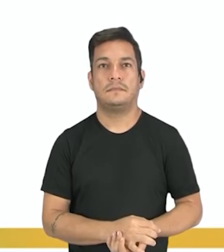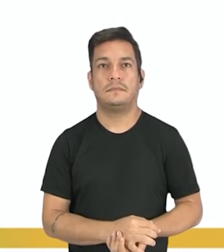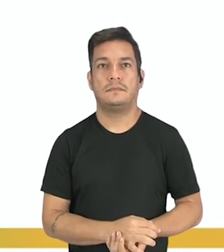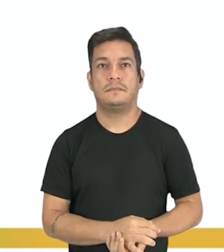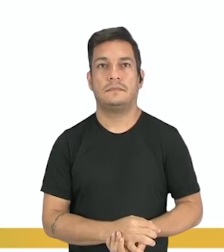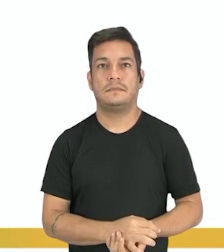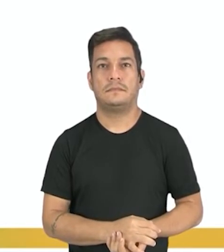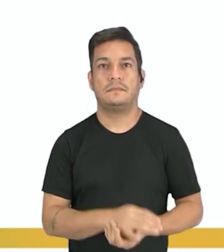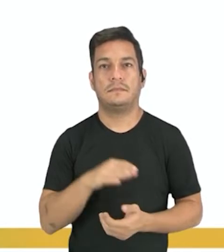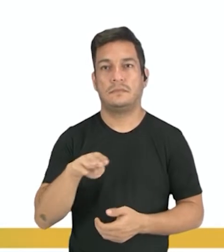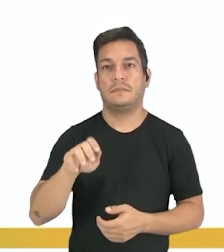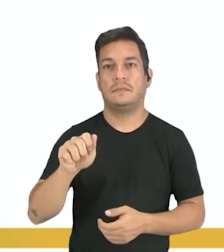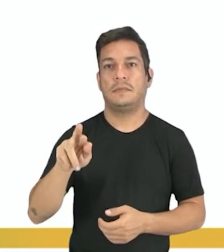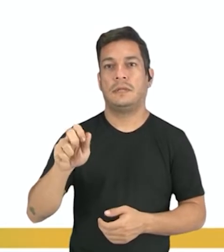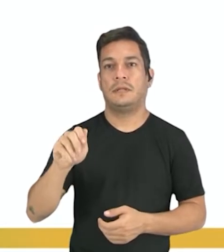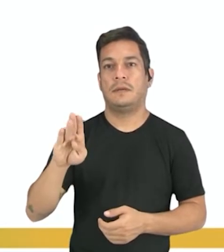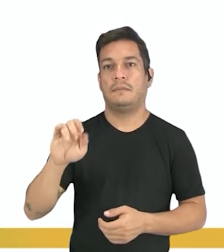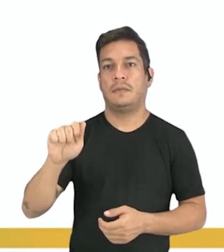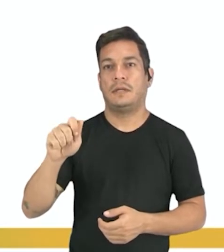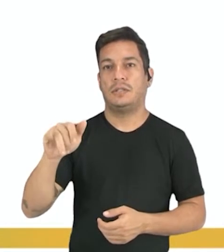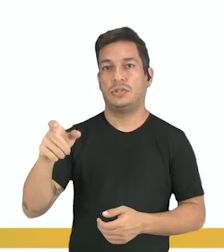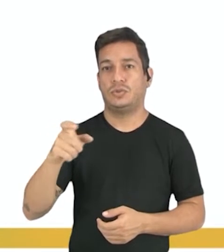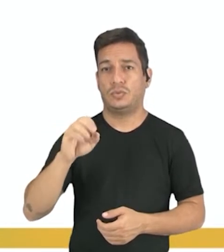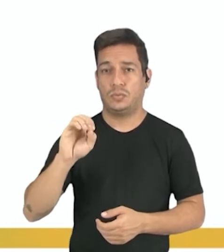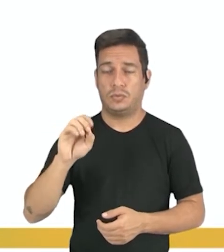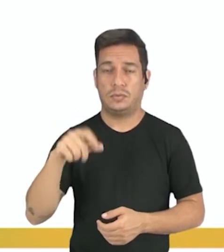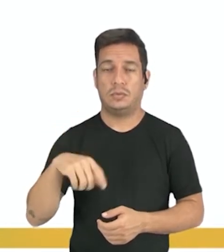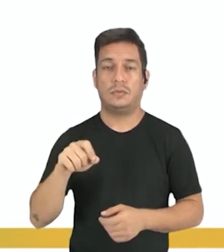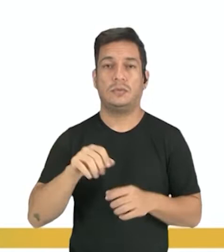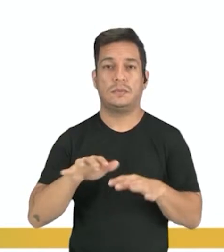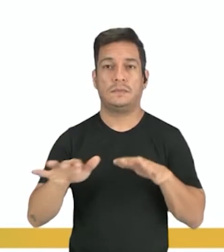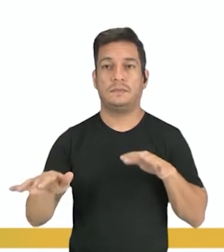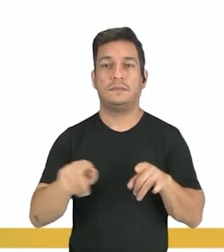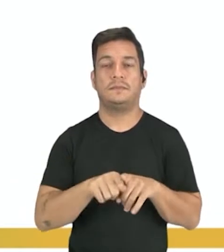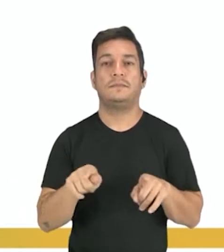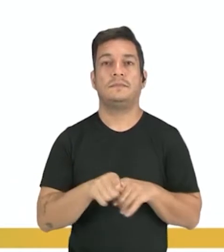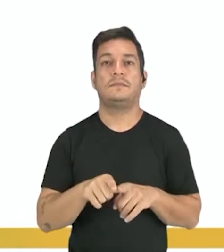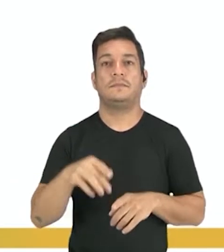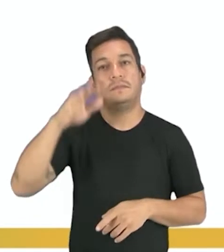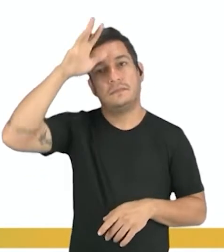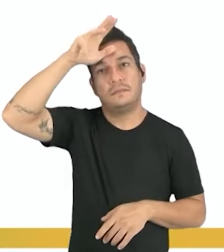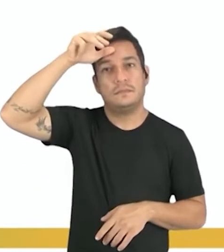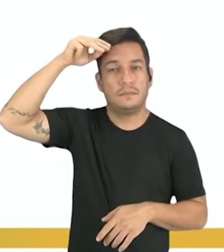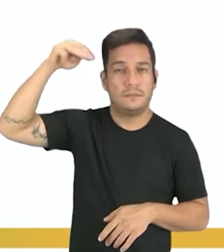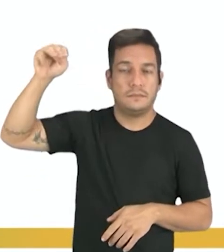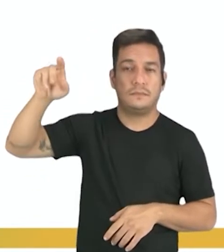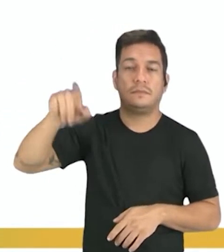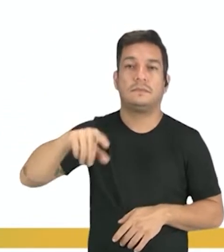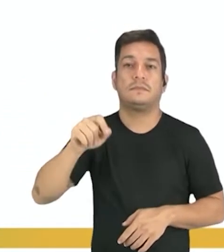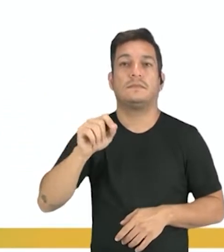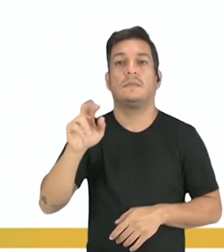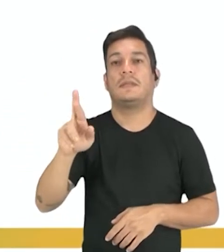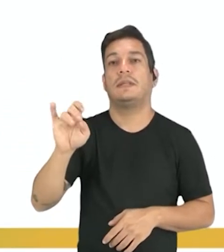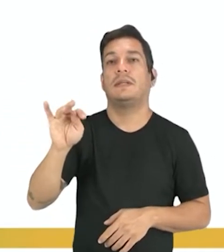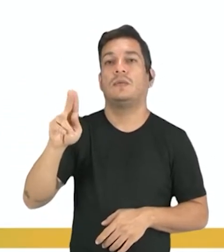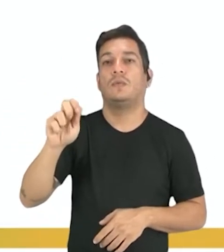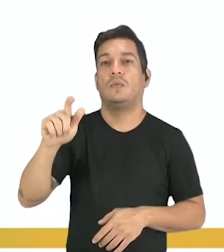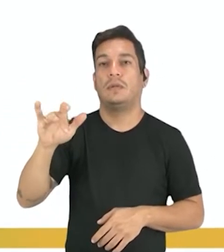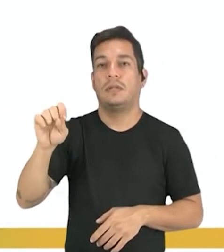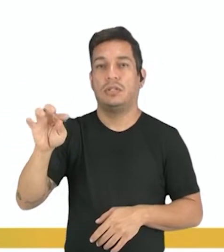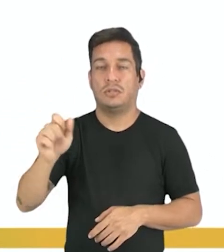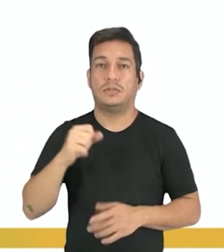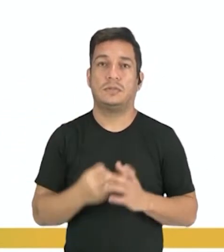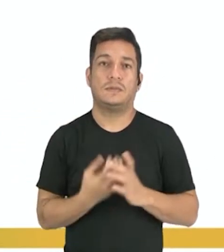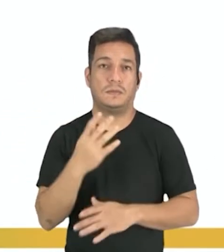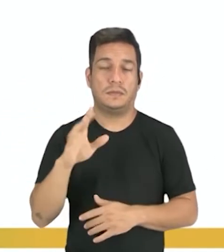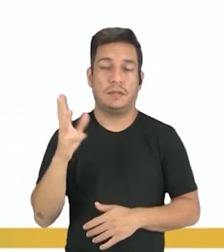é o Marabaixo é uma é a maior manifestação artística do Amapá não é uma dança ritualística de